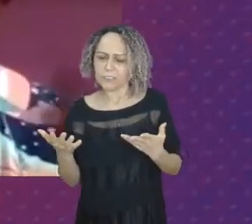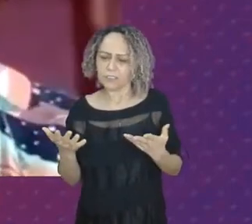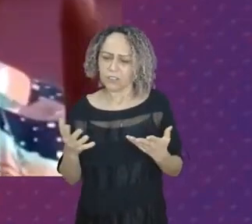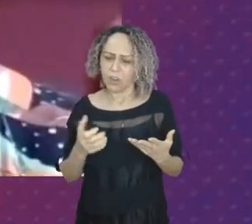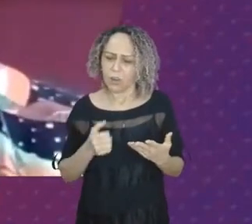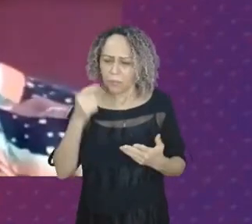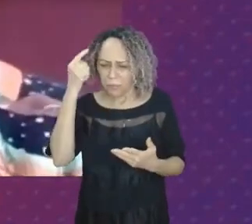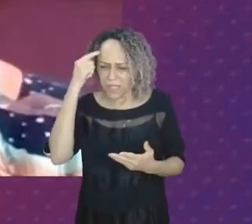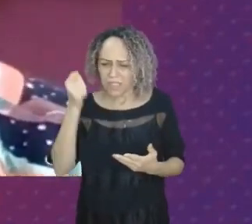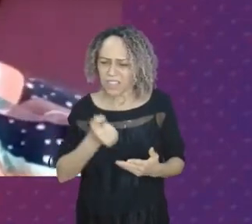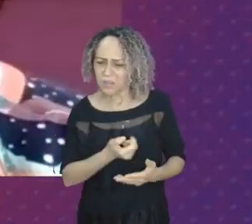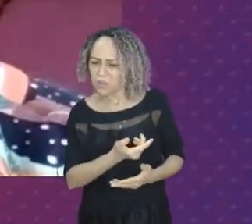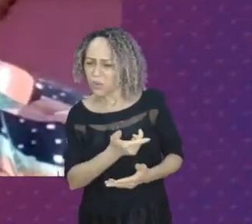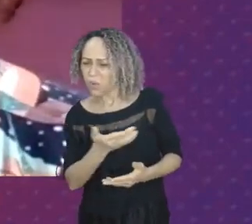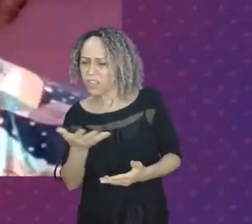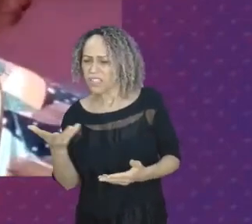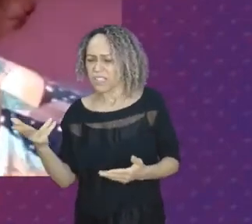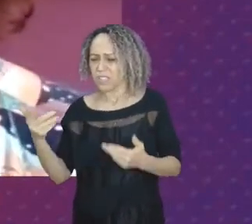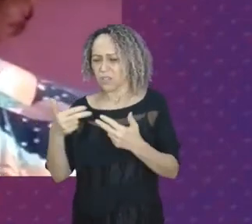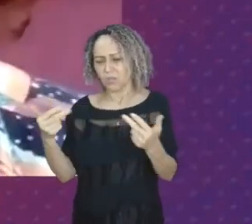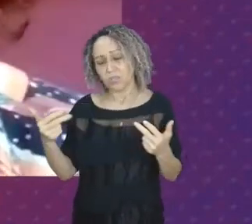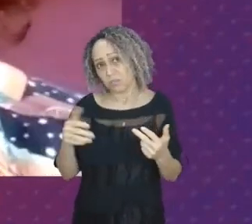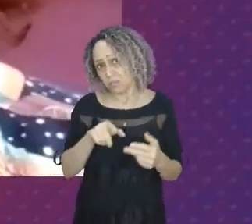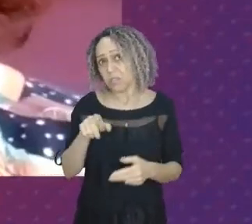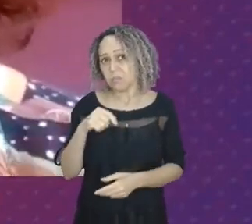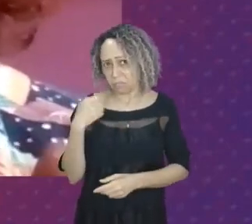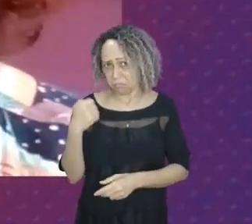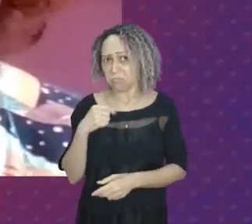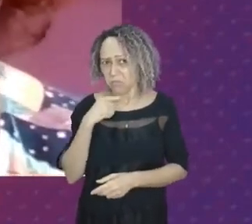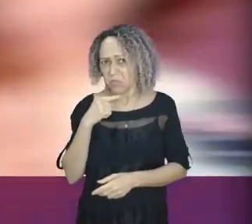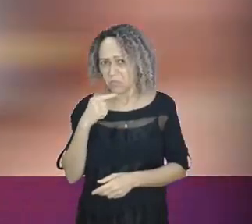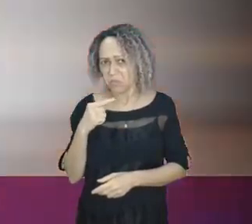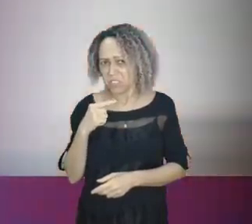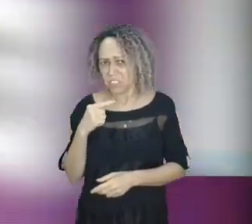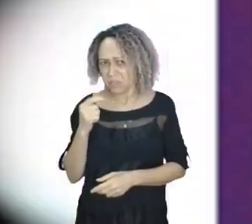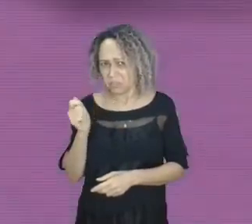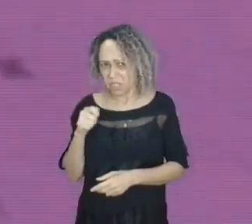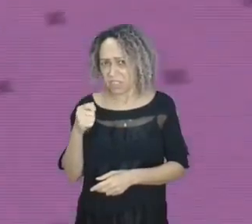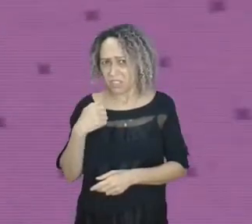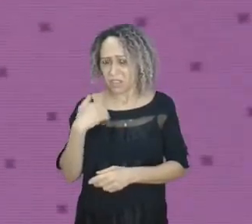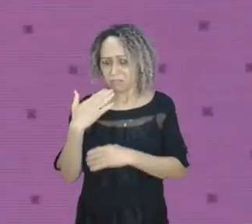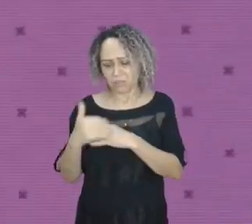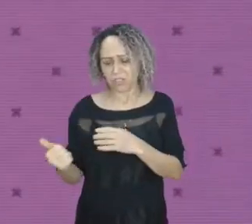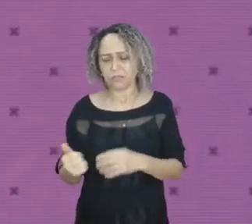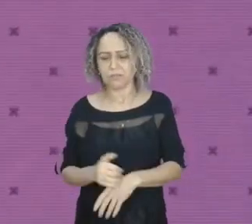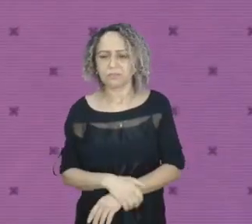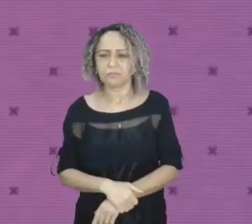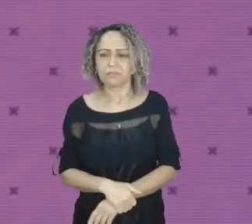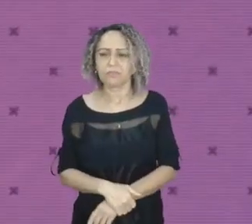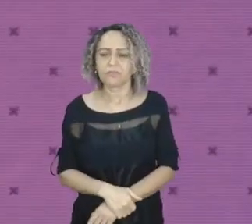essas coisas e qualquer dúvida estou à disposição, gente. Obrigada.